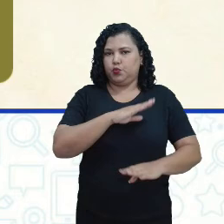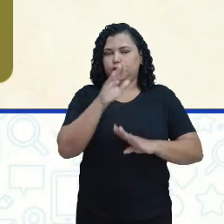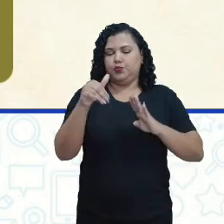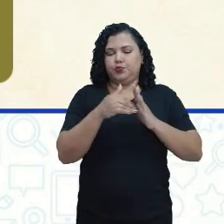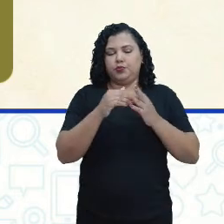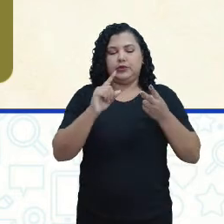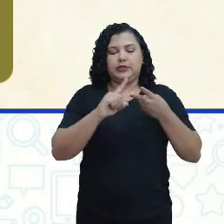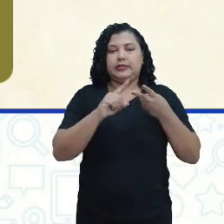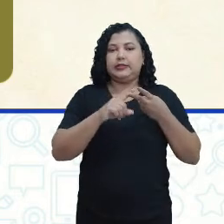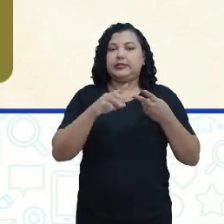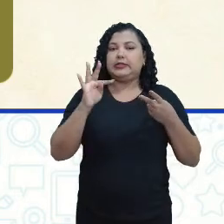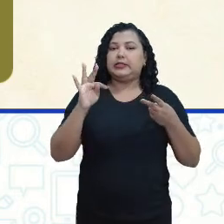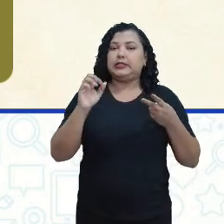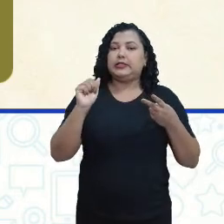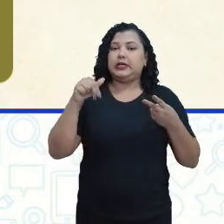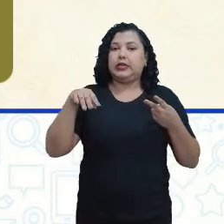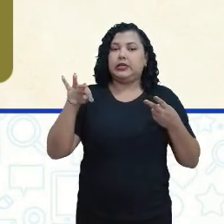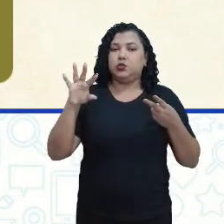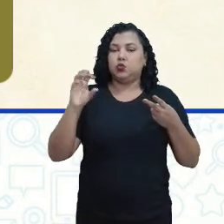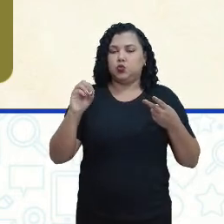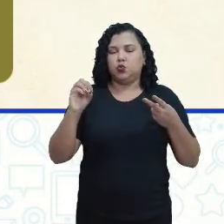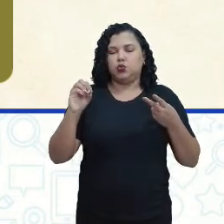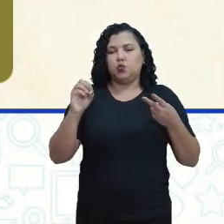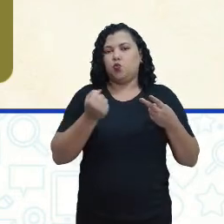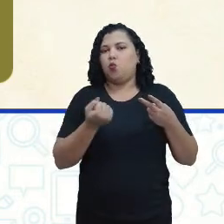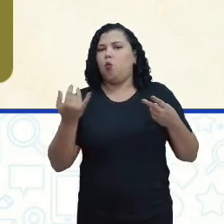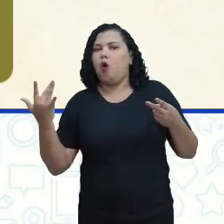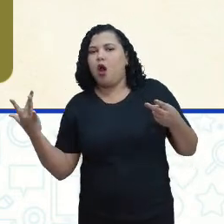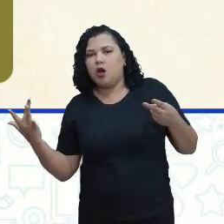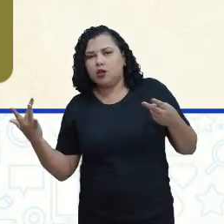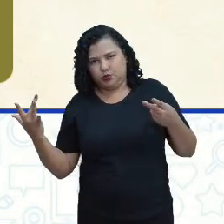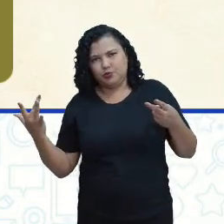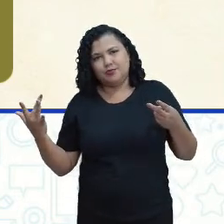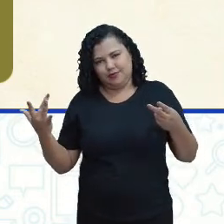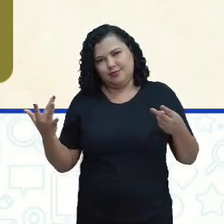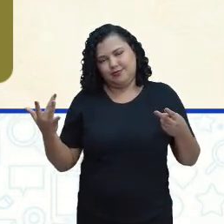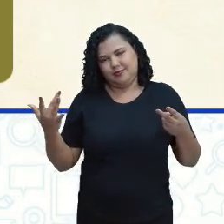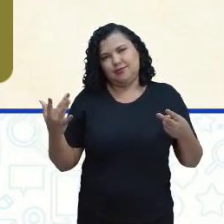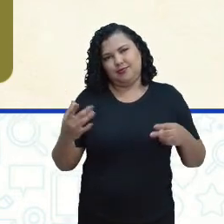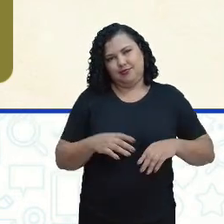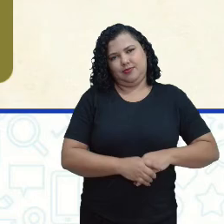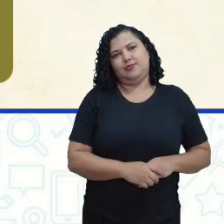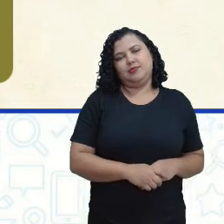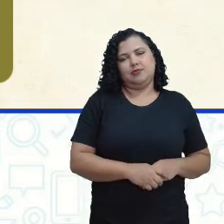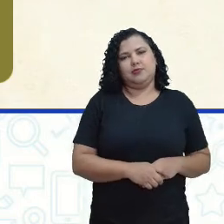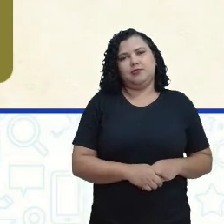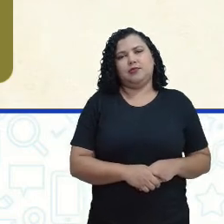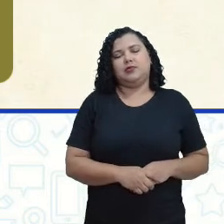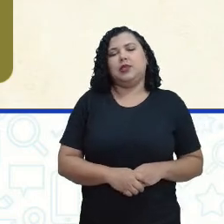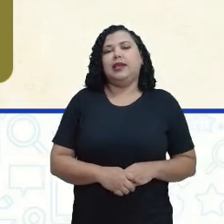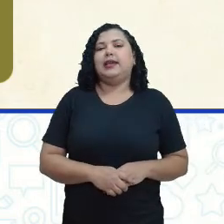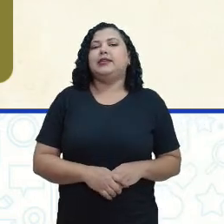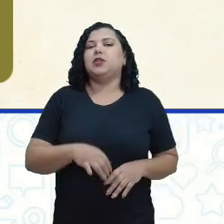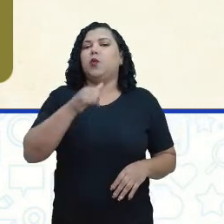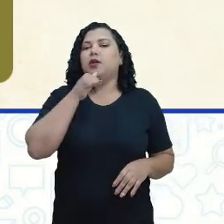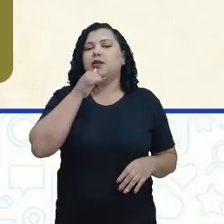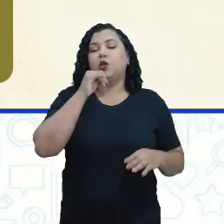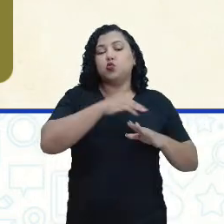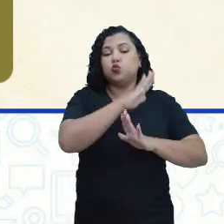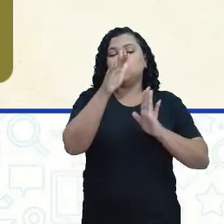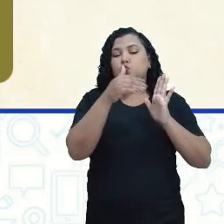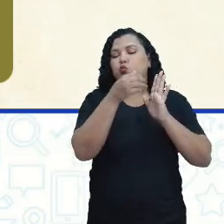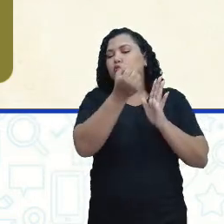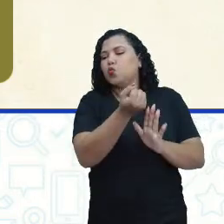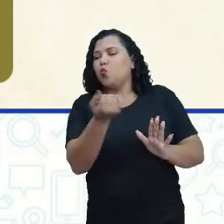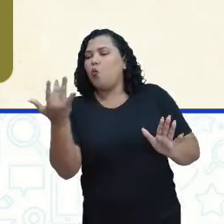quanto, tanto quanto, todos quantos. Então, compre tanto quanto for preciso. Ele não fez tudo